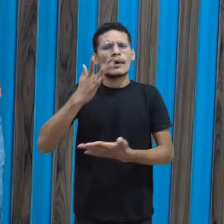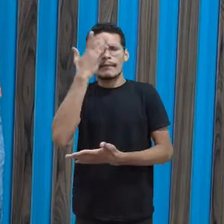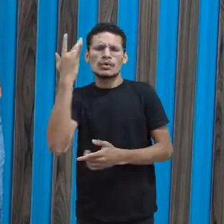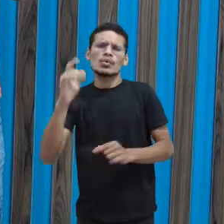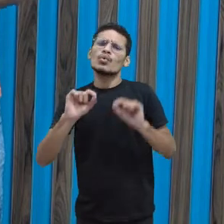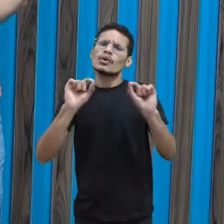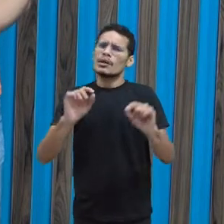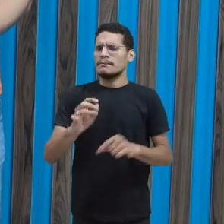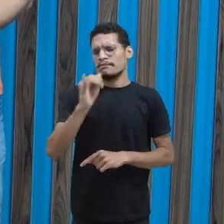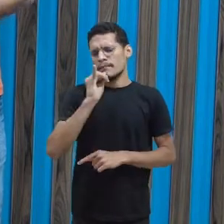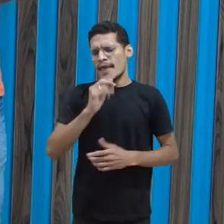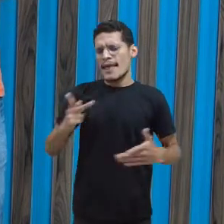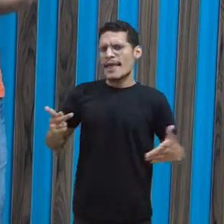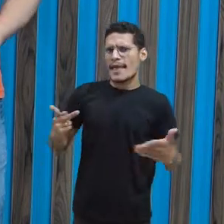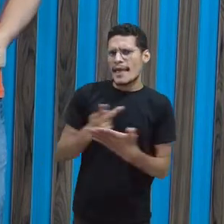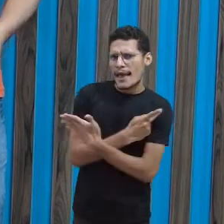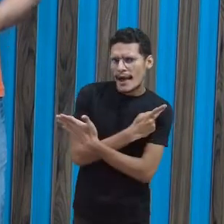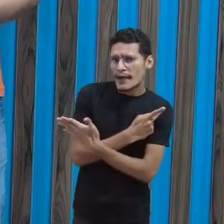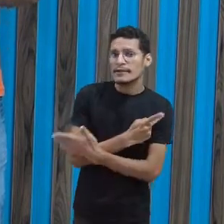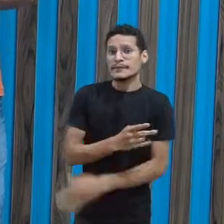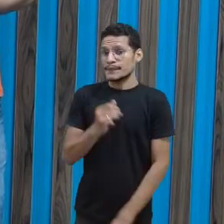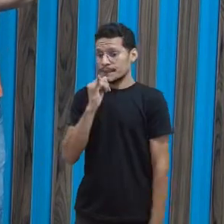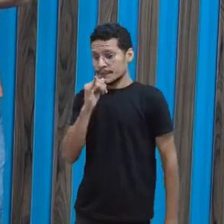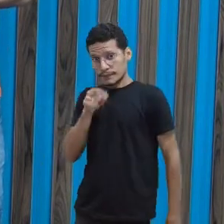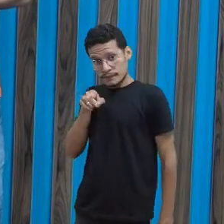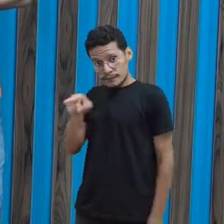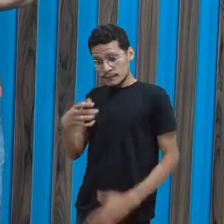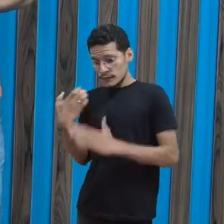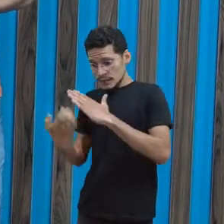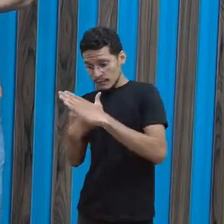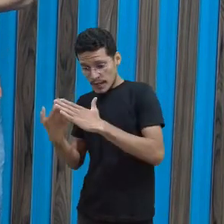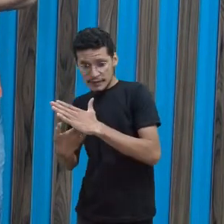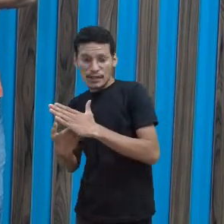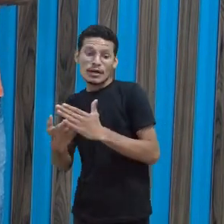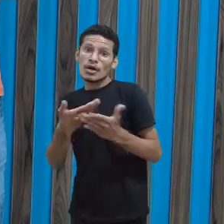forma errada, né? As empresas contratam